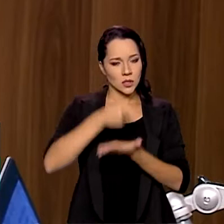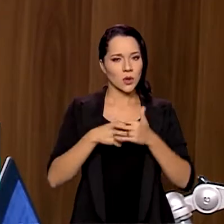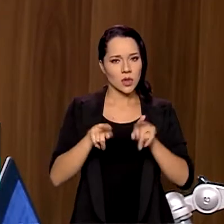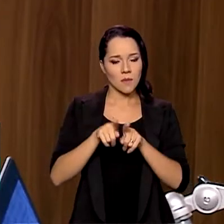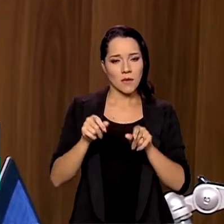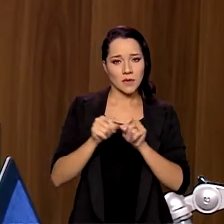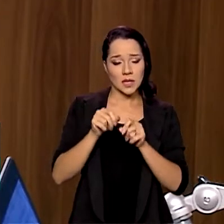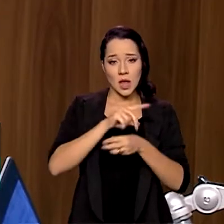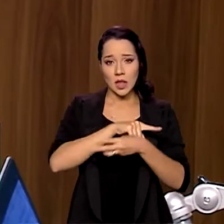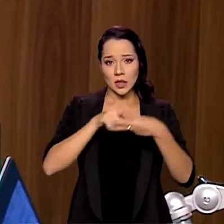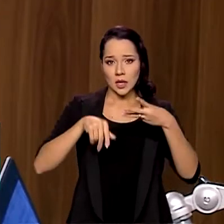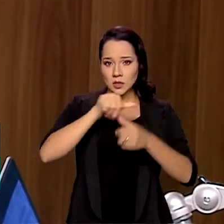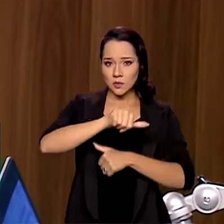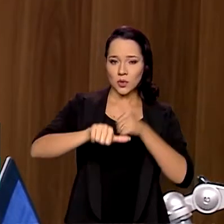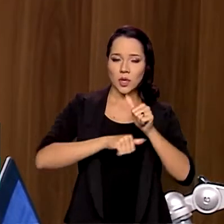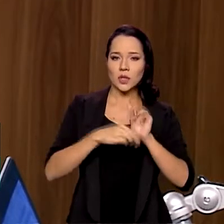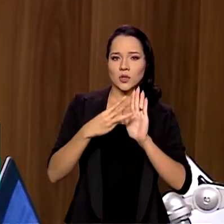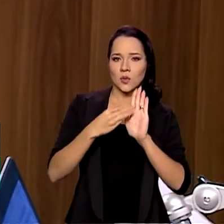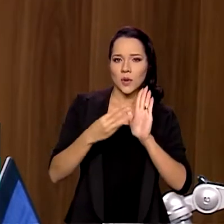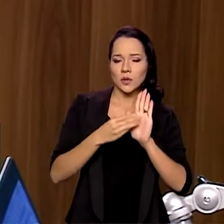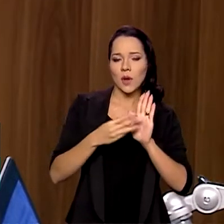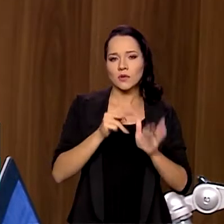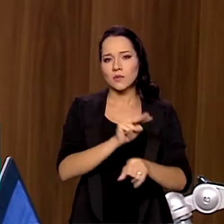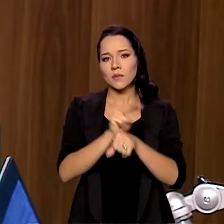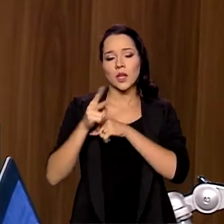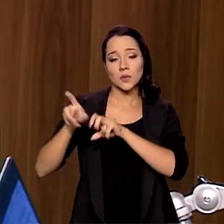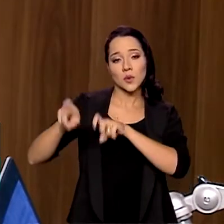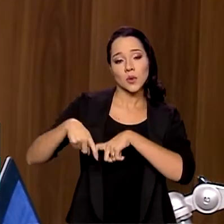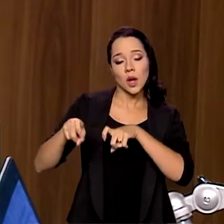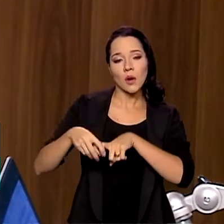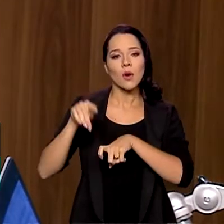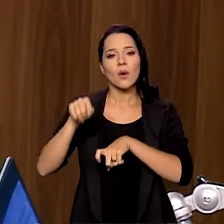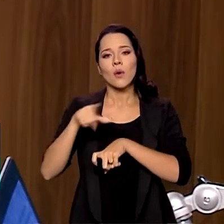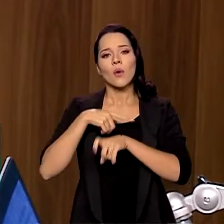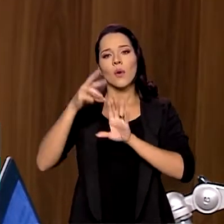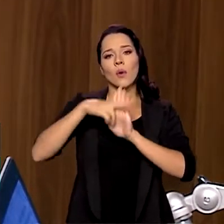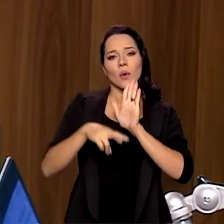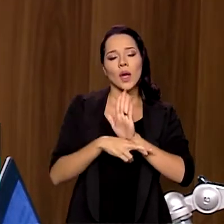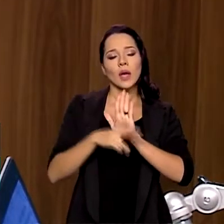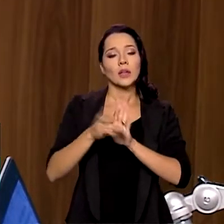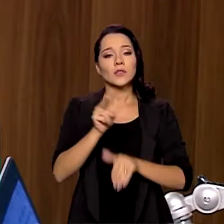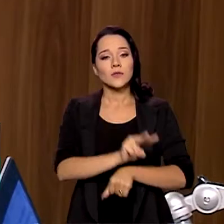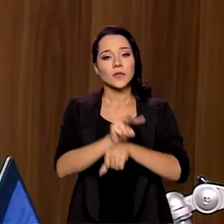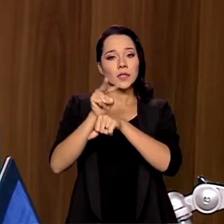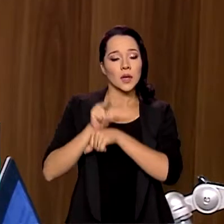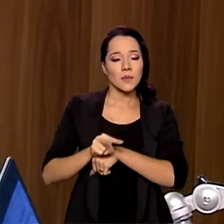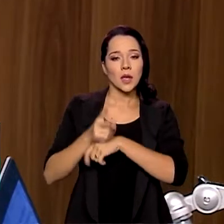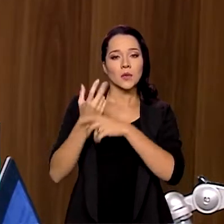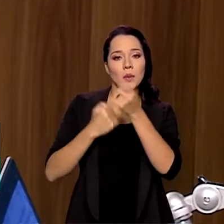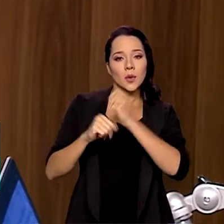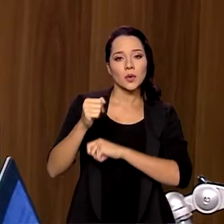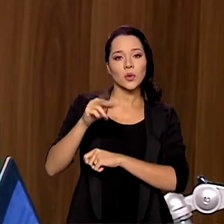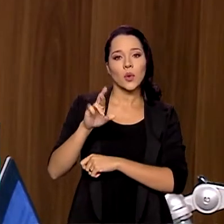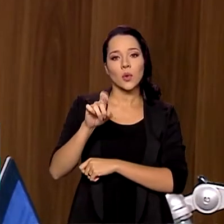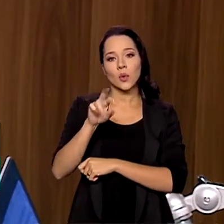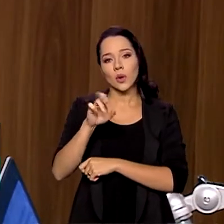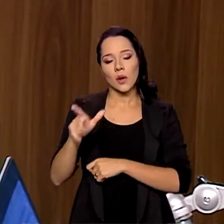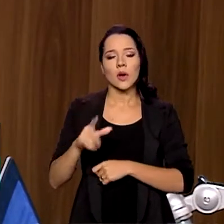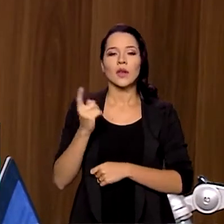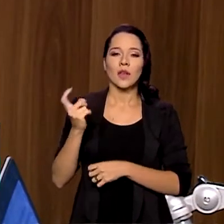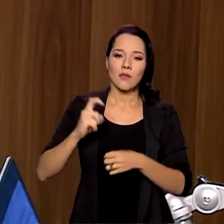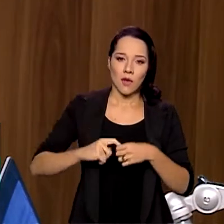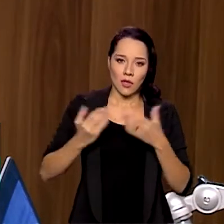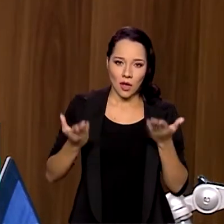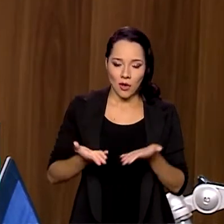fazer 3 mudanças no Manual de Crédito Rural, que mexem com as regras de financiamento para produtores rurais. Quem está de